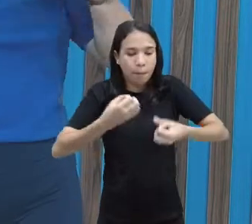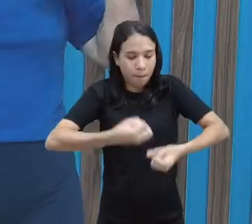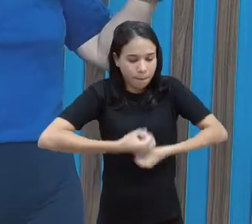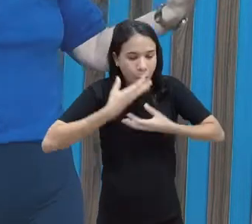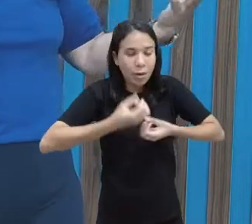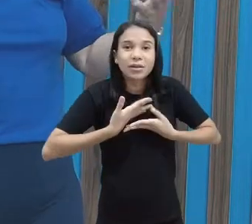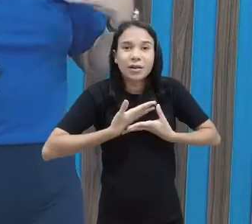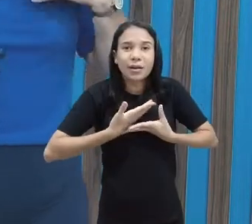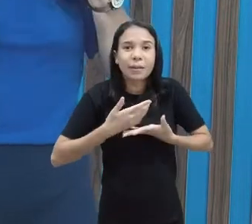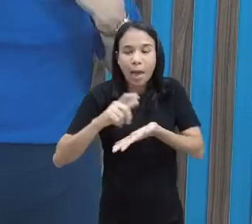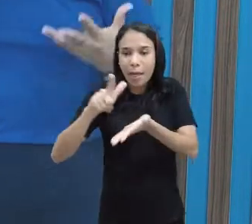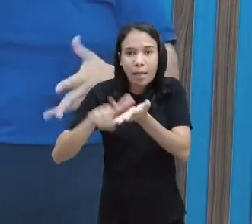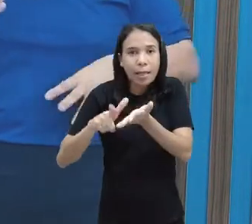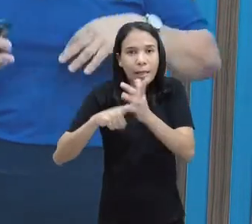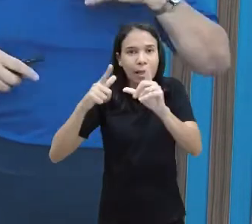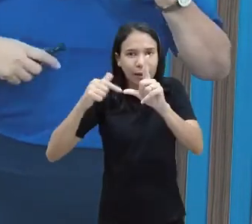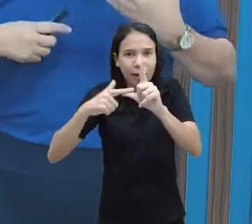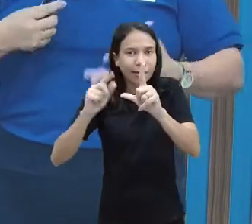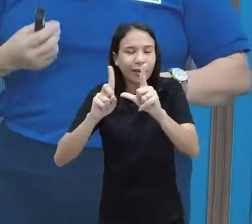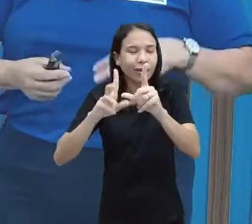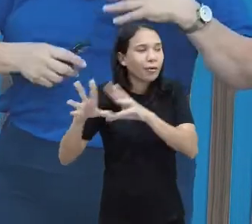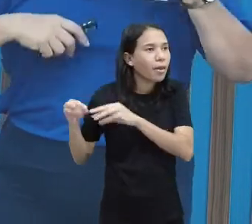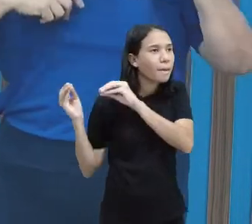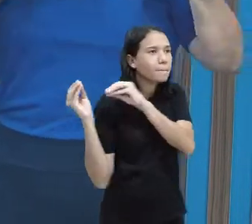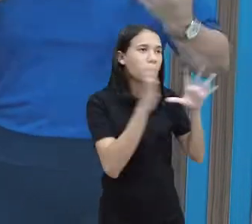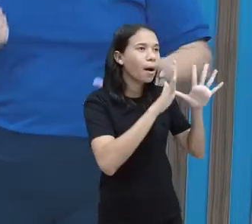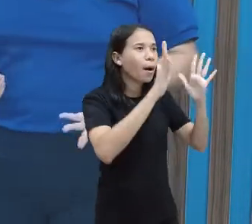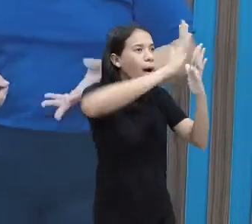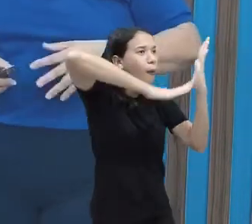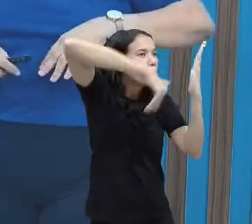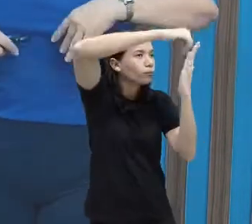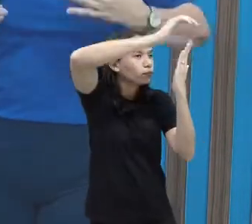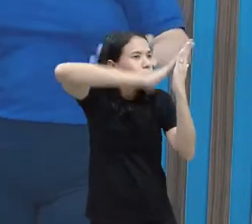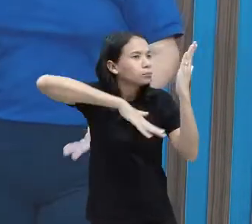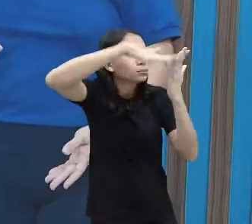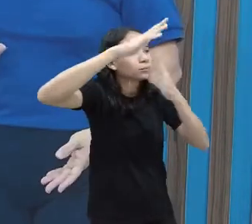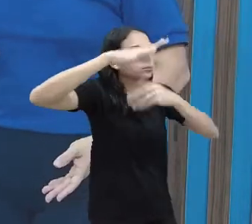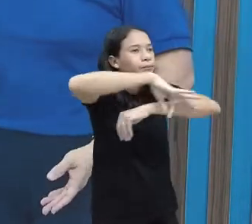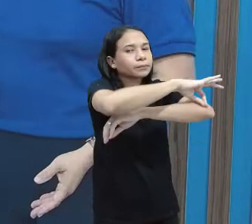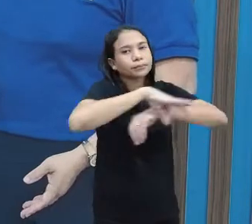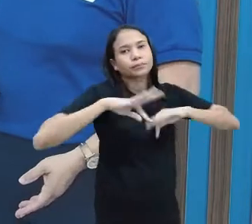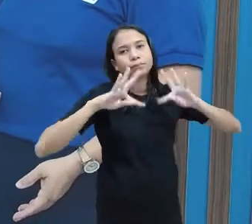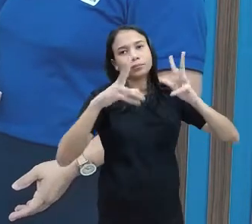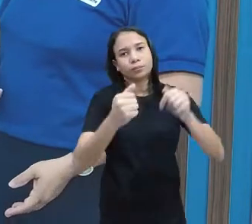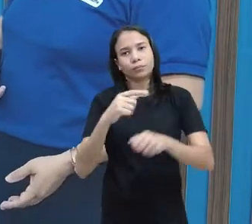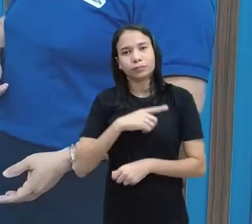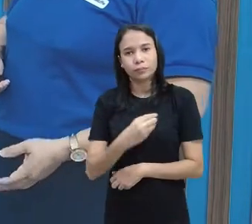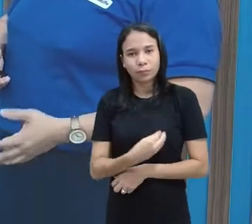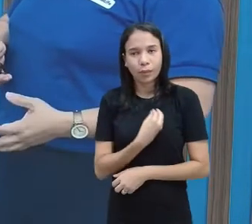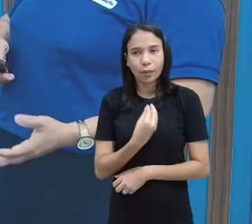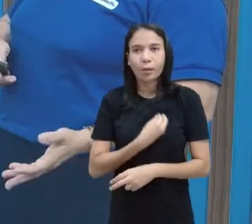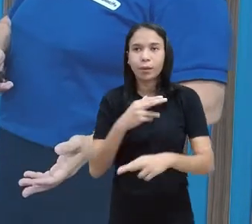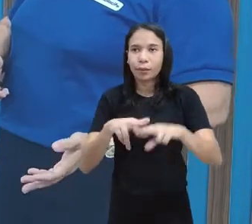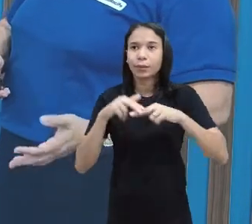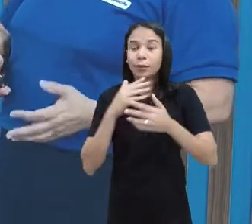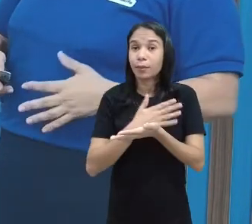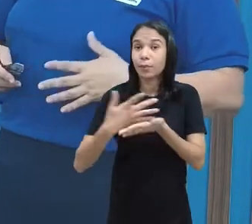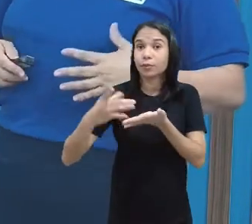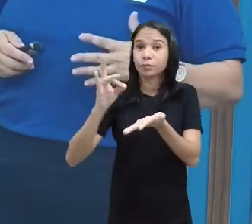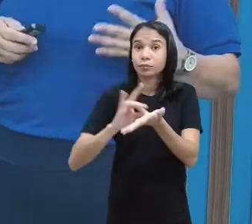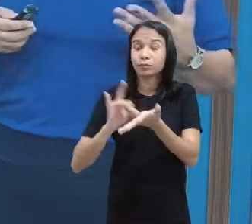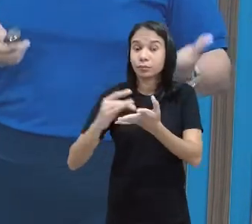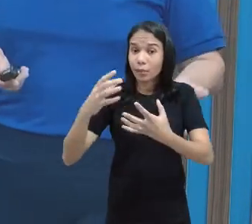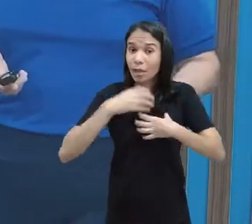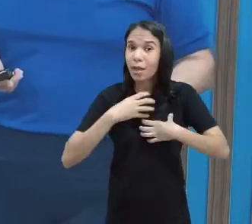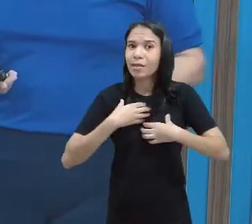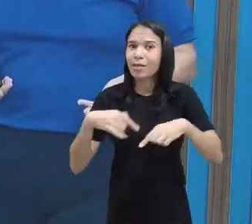com a sua arte, com a pintura, com a escultura, com a arquitetura, com todas as outras formas. Então, os artistas começaram agora a se sentir